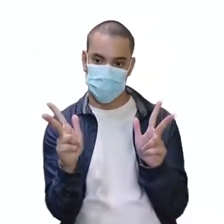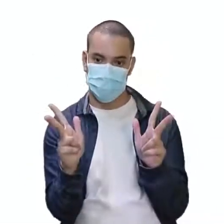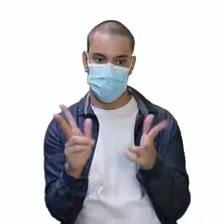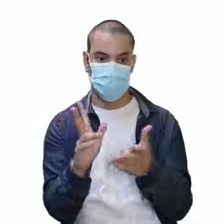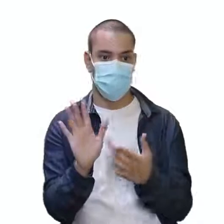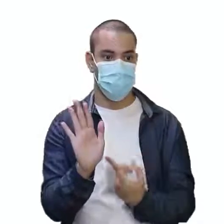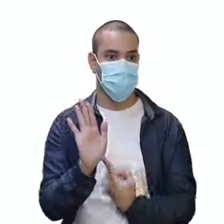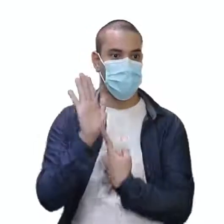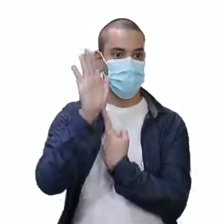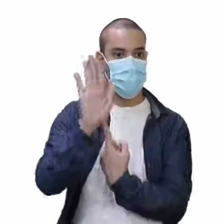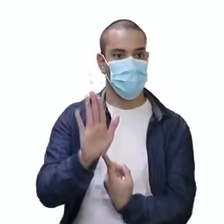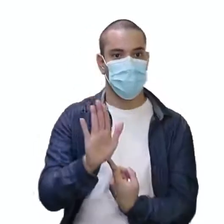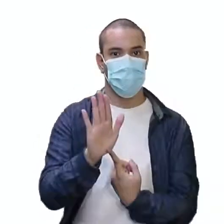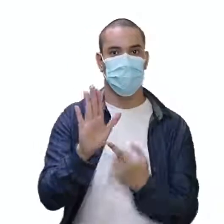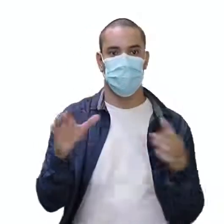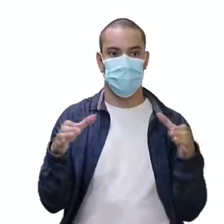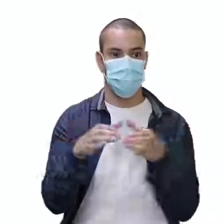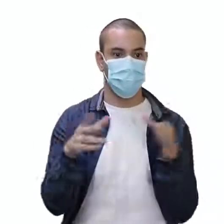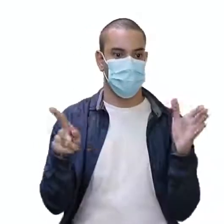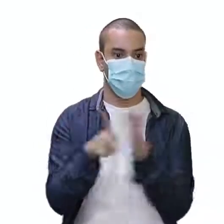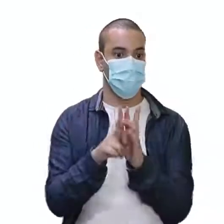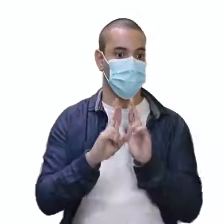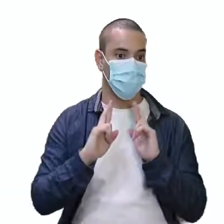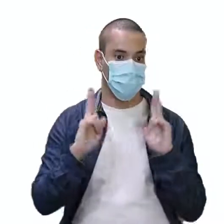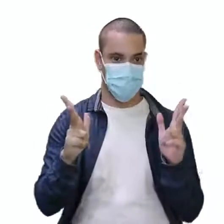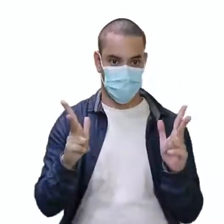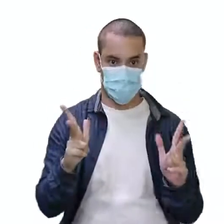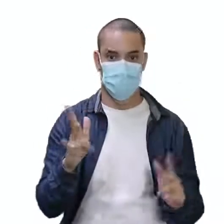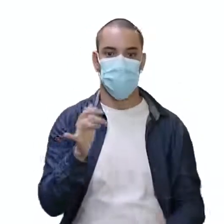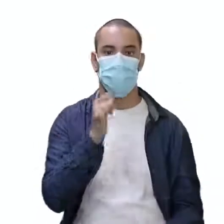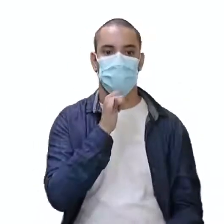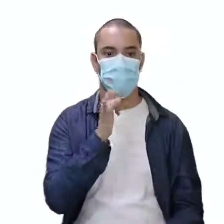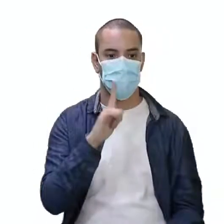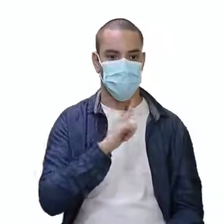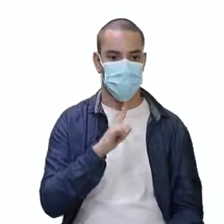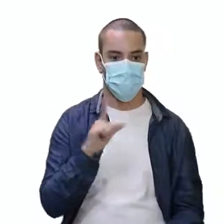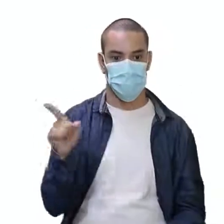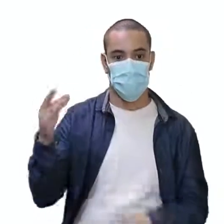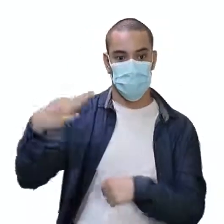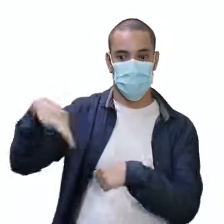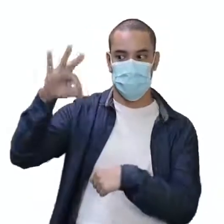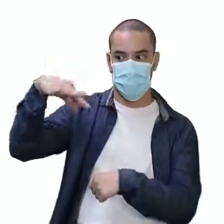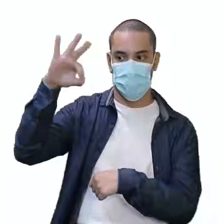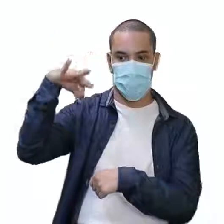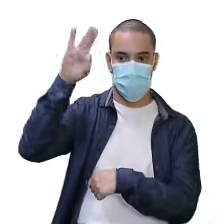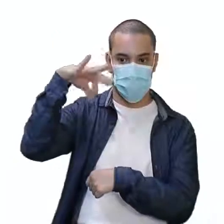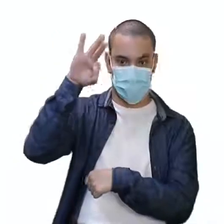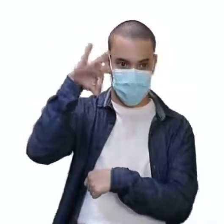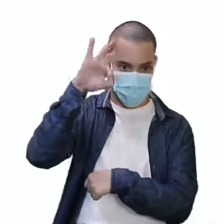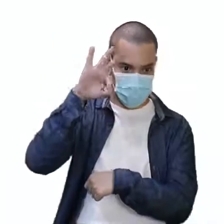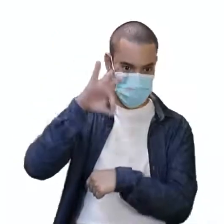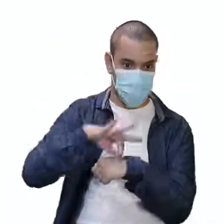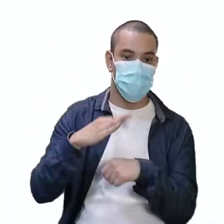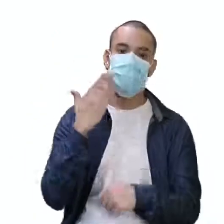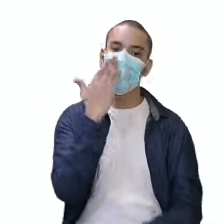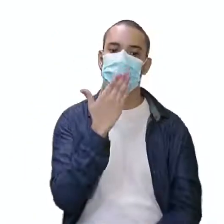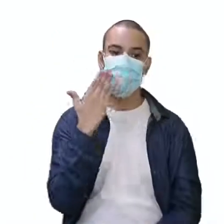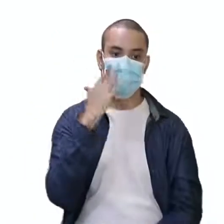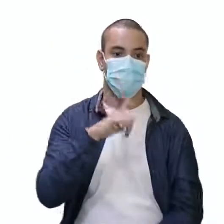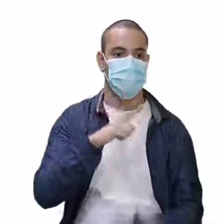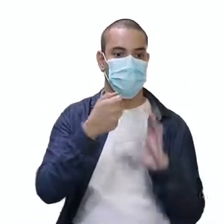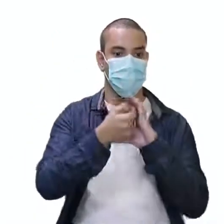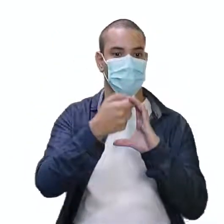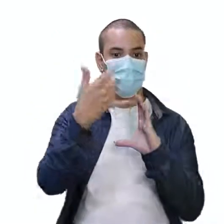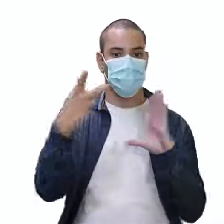que apareçam padrões de diferenciados, como aqui no caso que a gente tem aqui nas abelhas, ó. Ela já tem